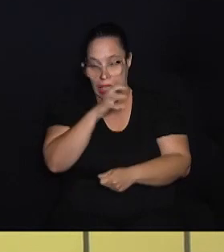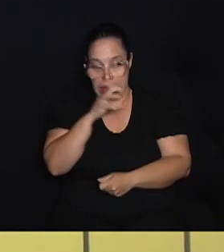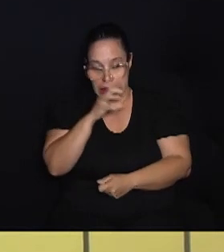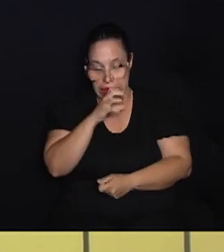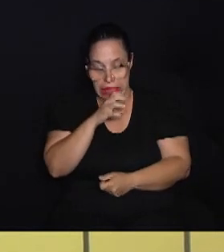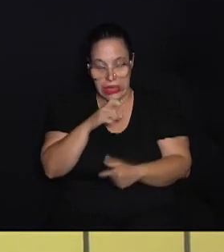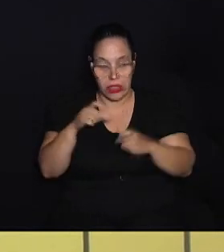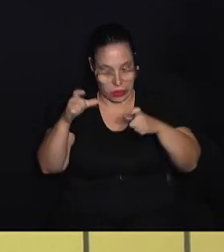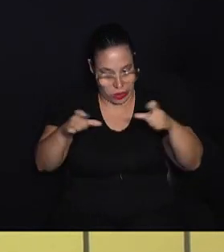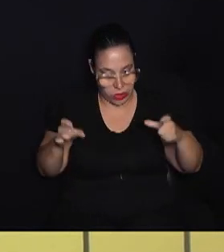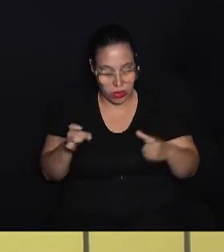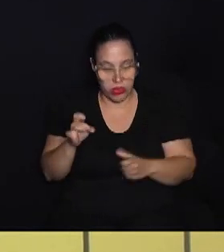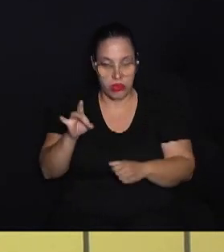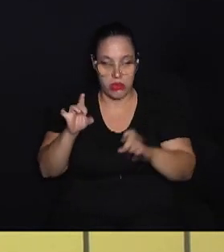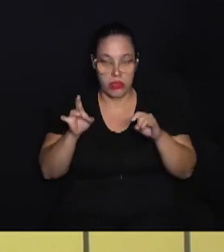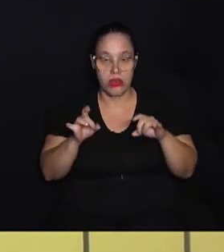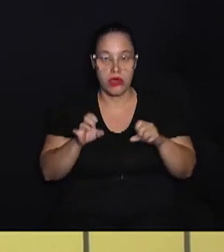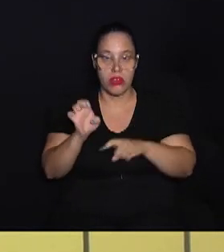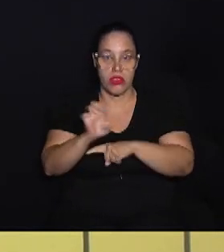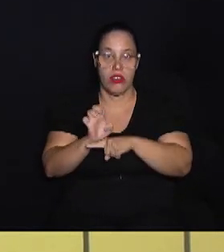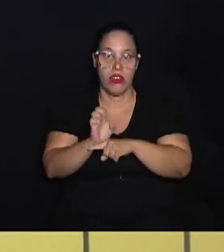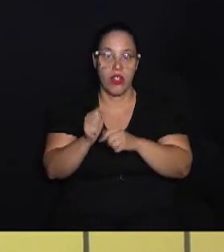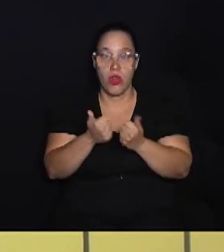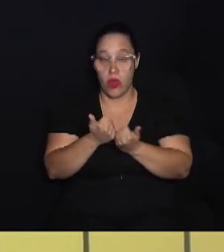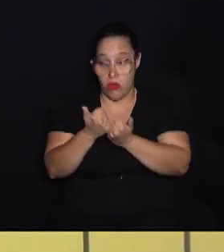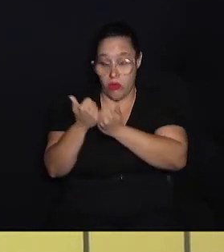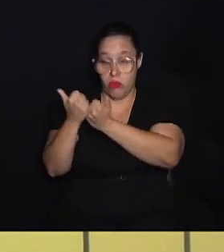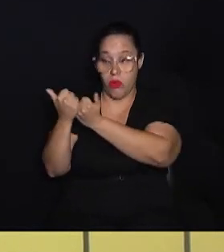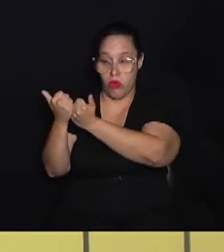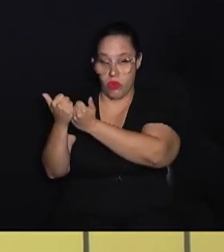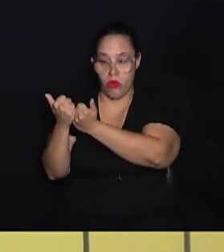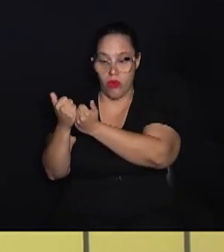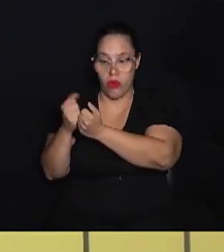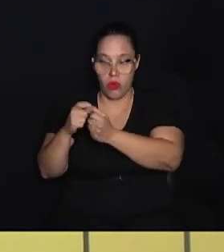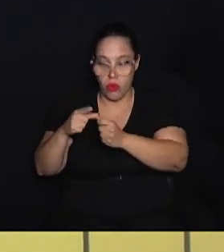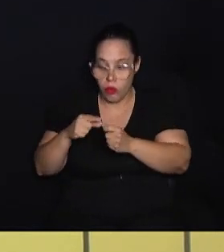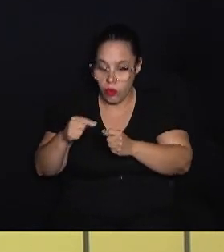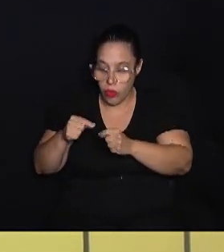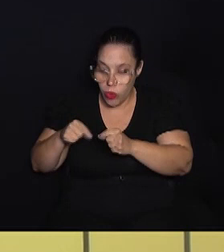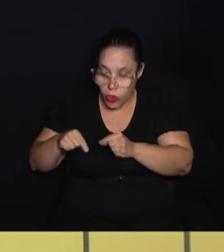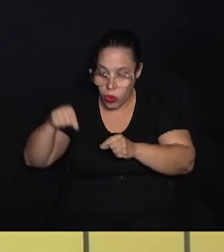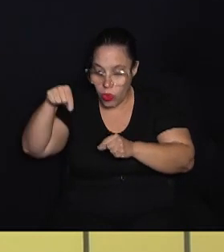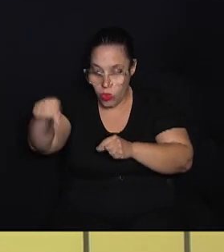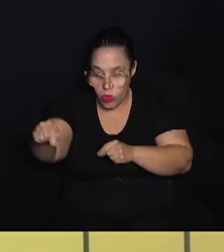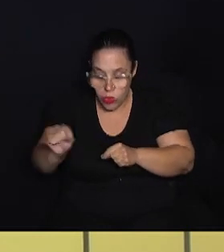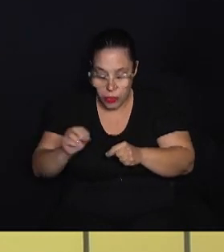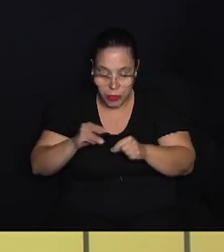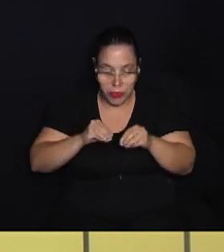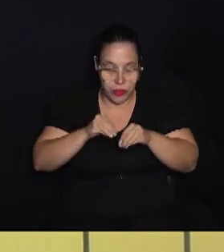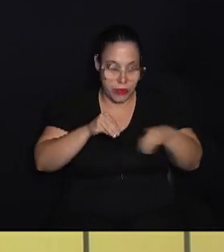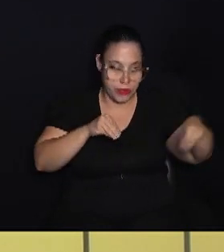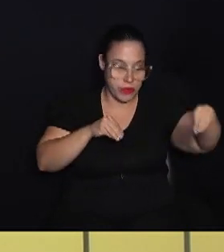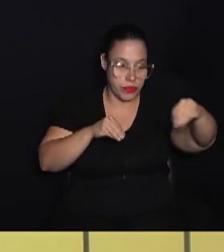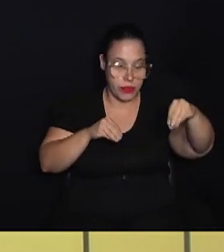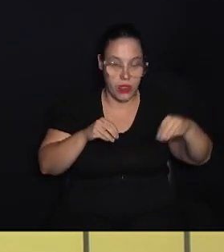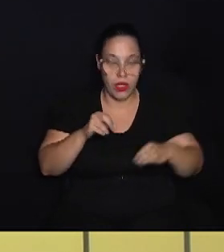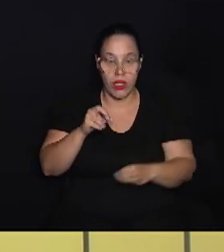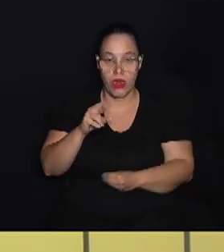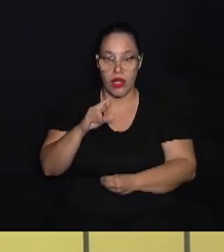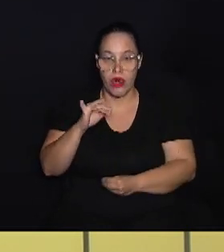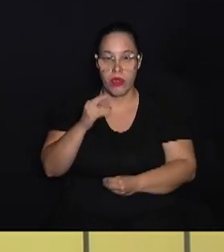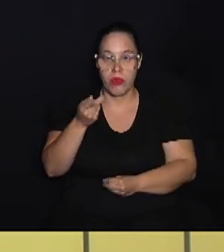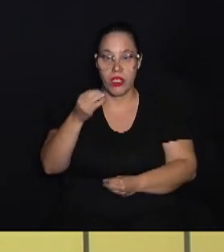alguma localidade no estado que está necessitando de um apoio maior, de remanejar os nossos meios, né? Assim como na região ali de Ribeirão Preto,